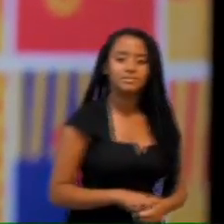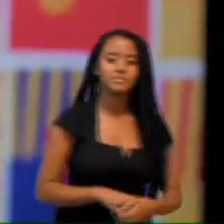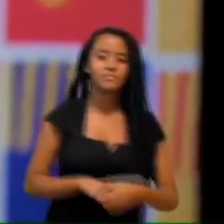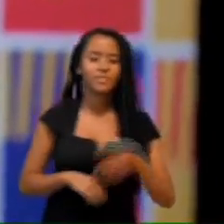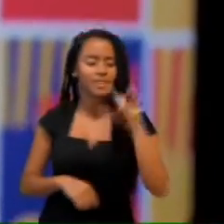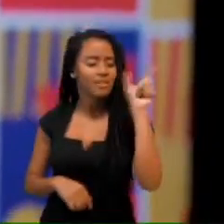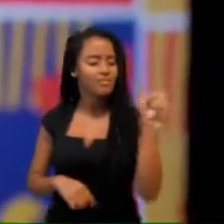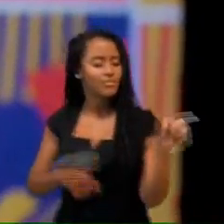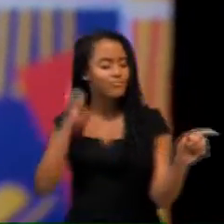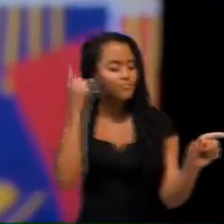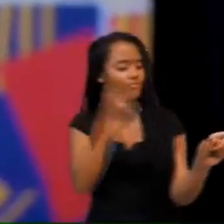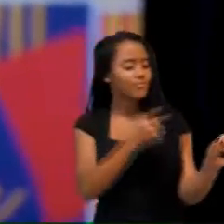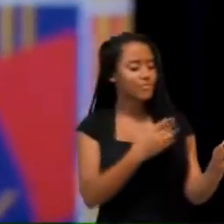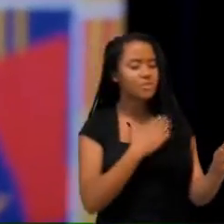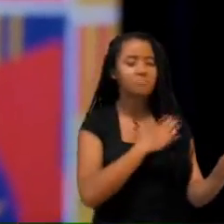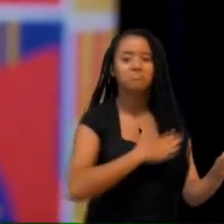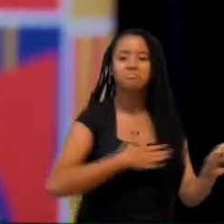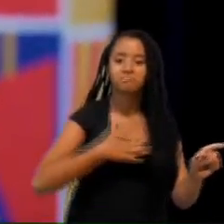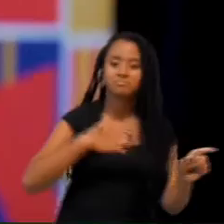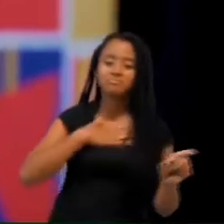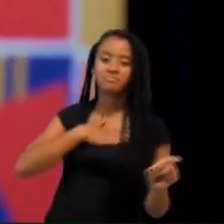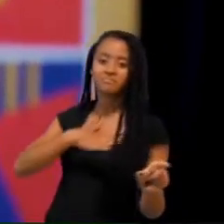caidinho por